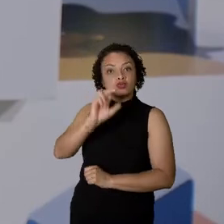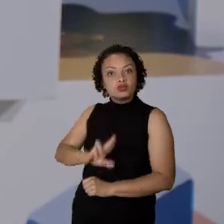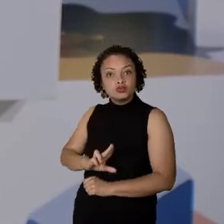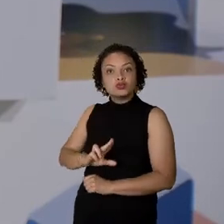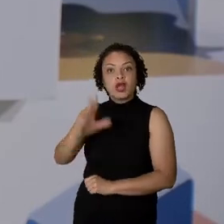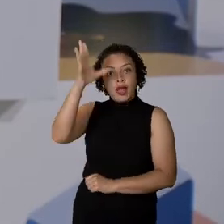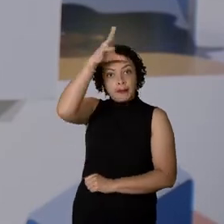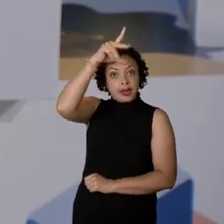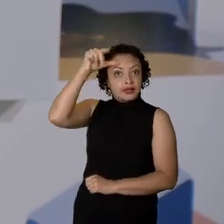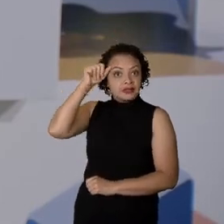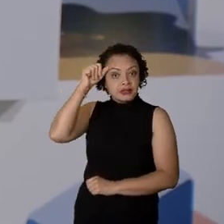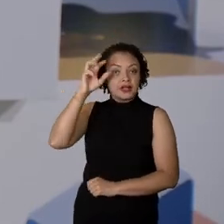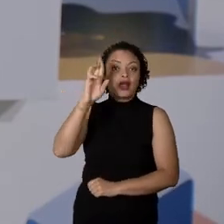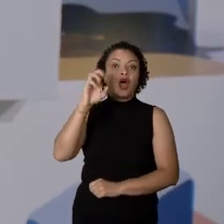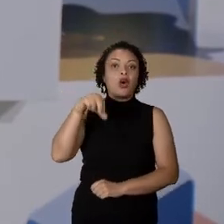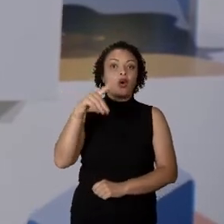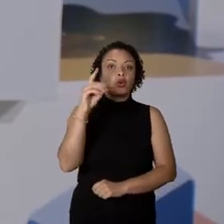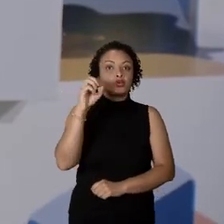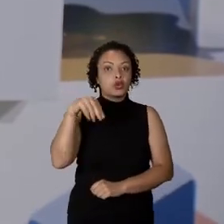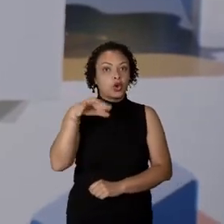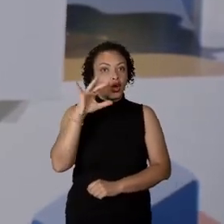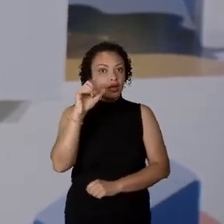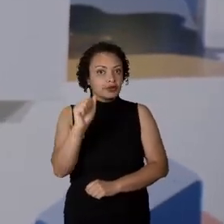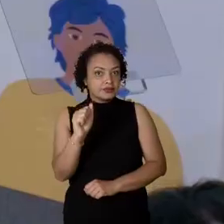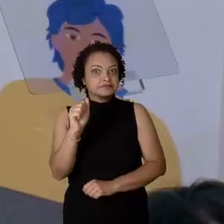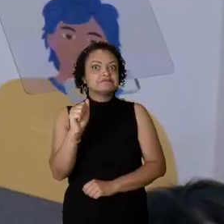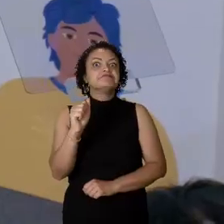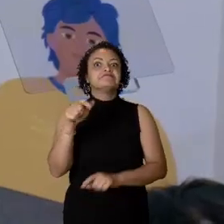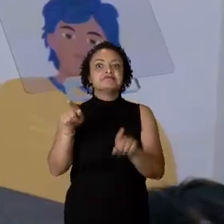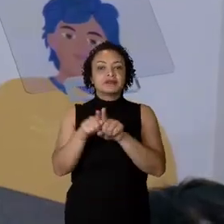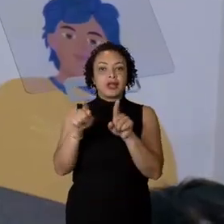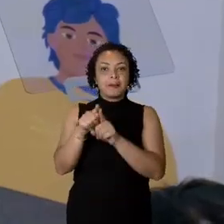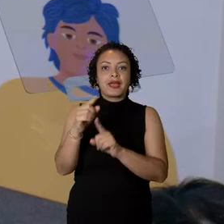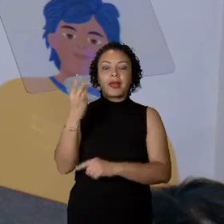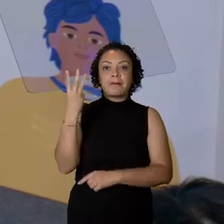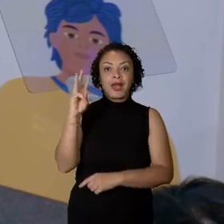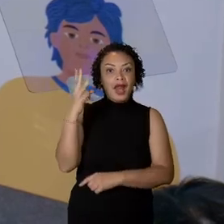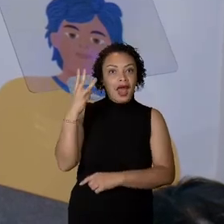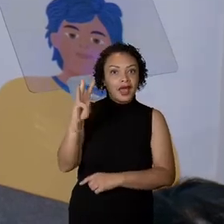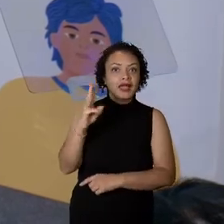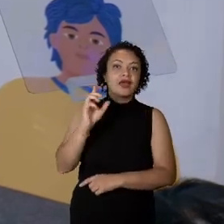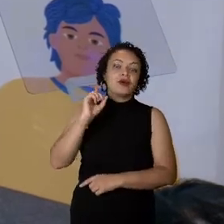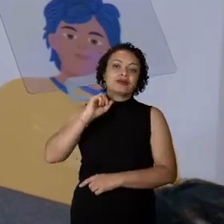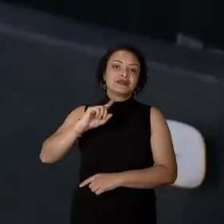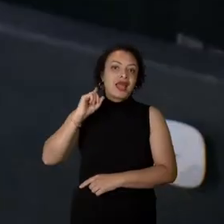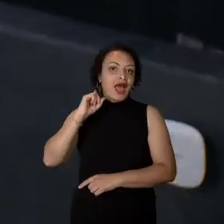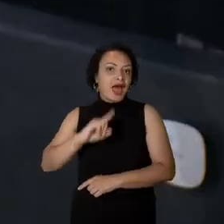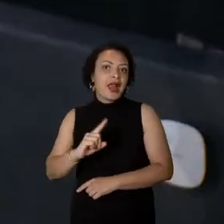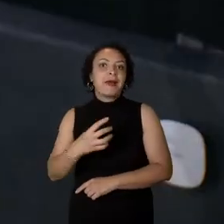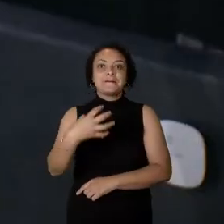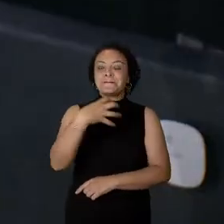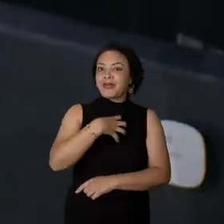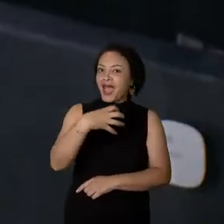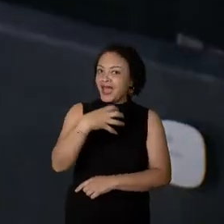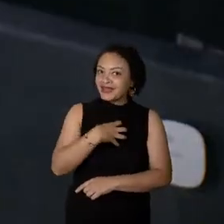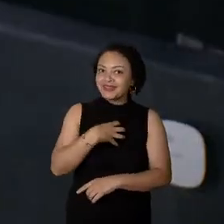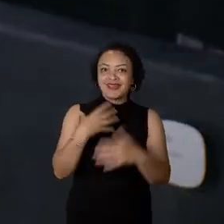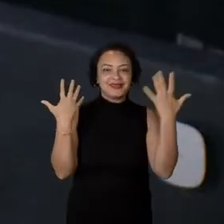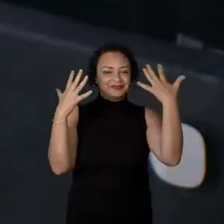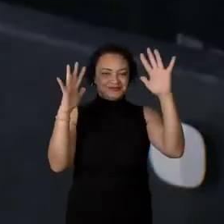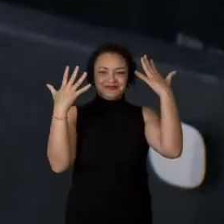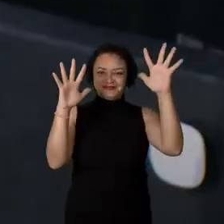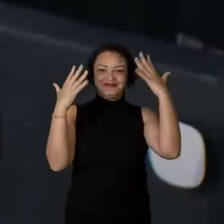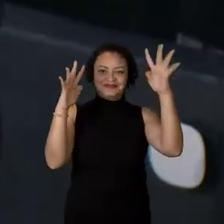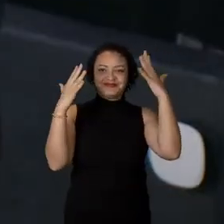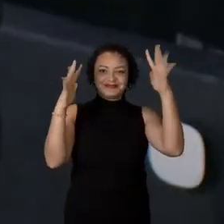Amazonas, Rondônia, Mato Grosso do Sul, Maranhão, Ceará e Bahia.